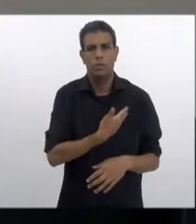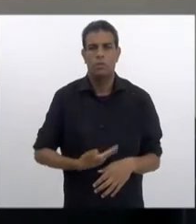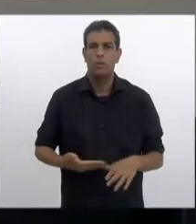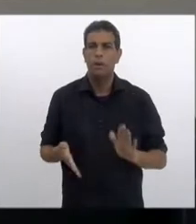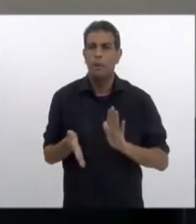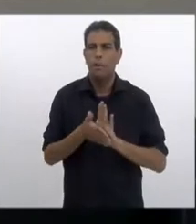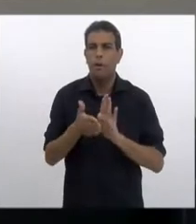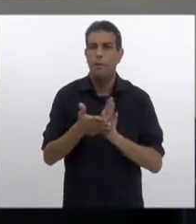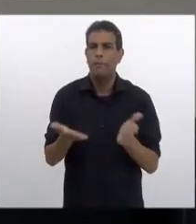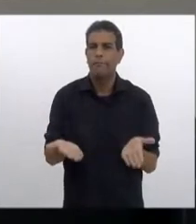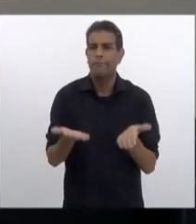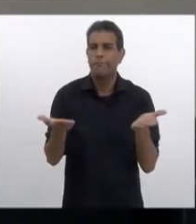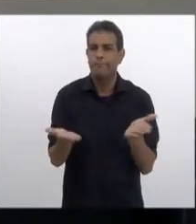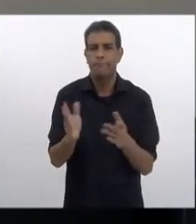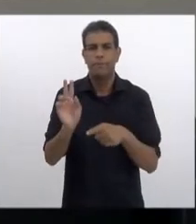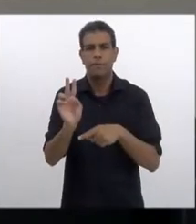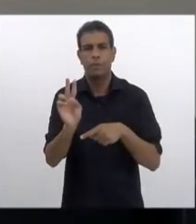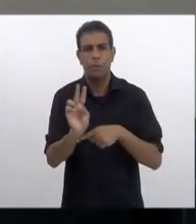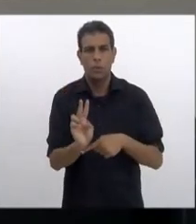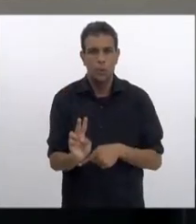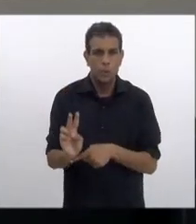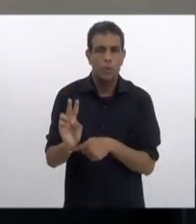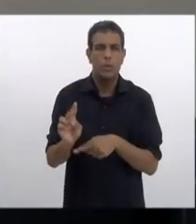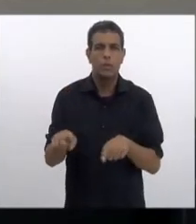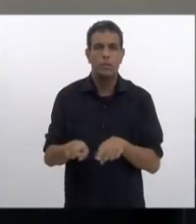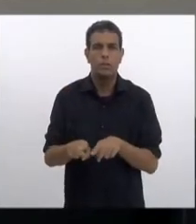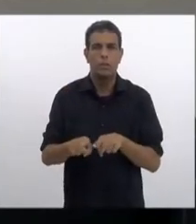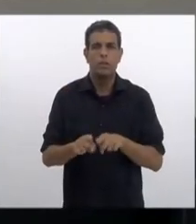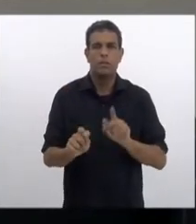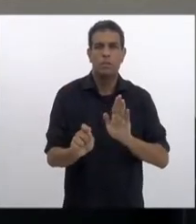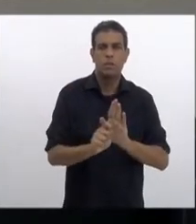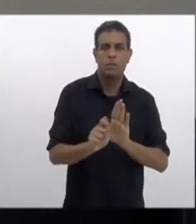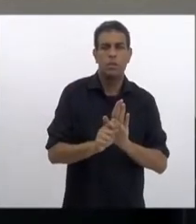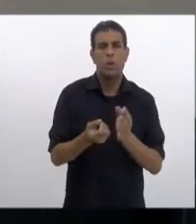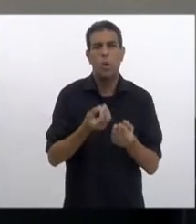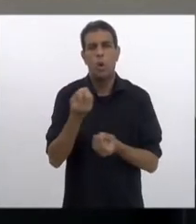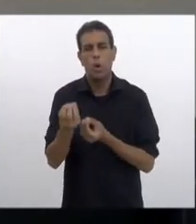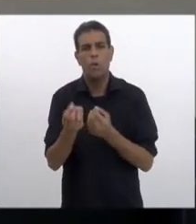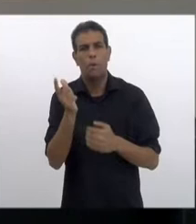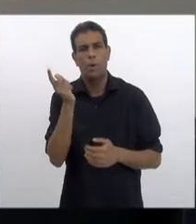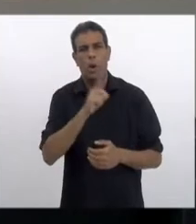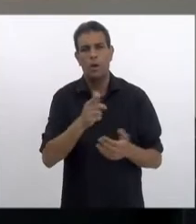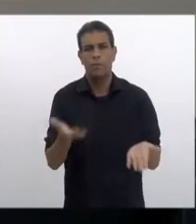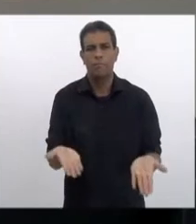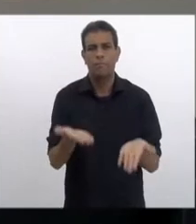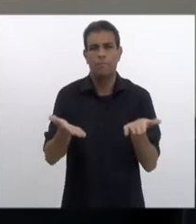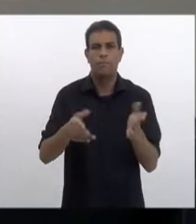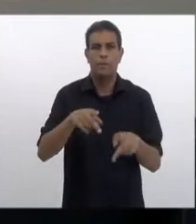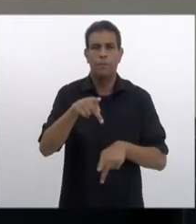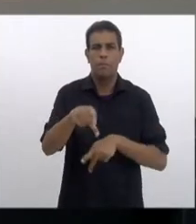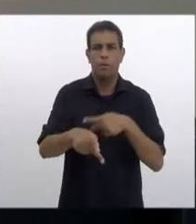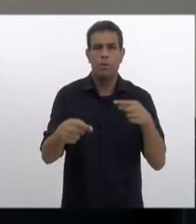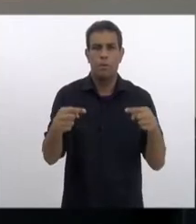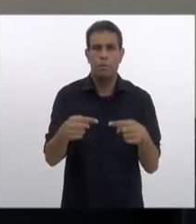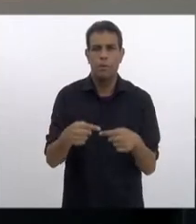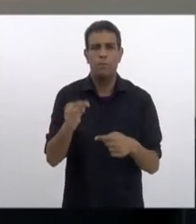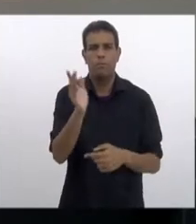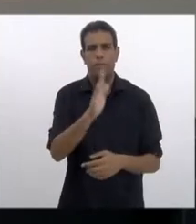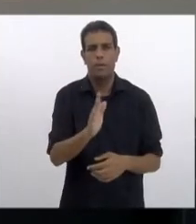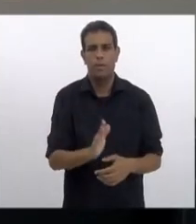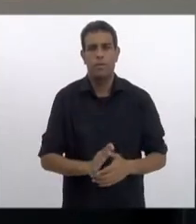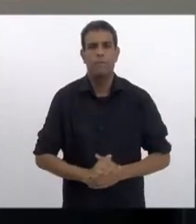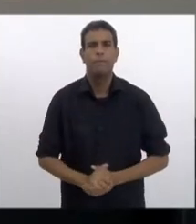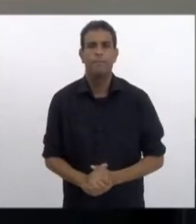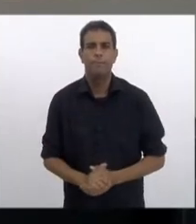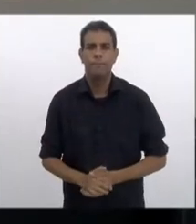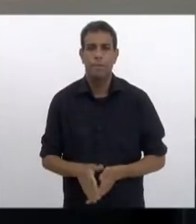promover a prevenção às drogas e proporcionar resultados à população do Estado do Rio de Janeiro.